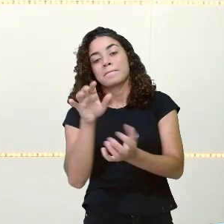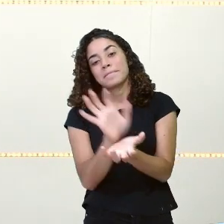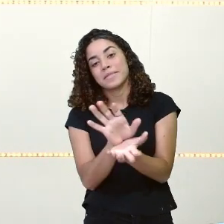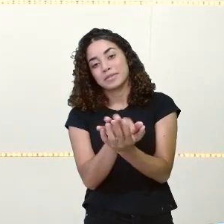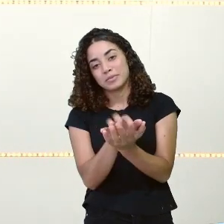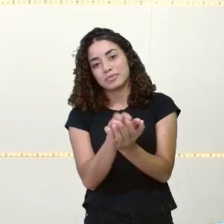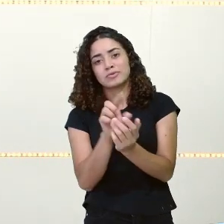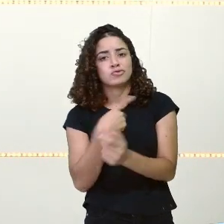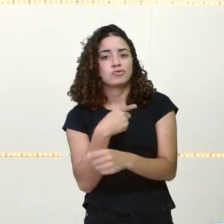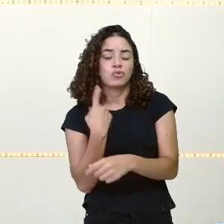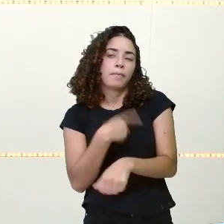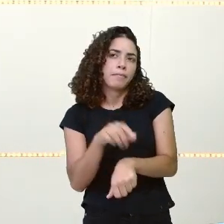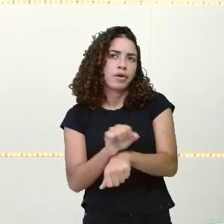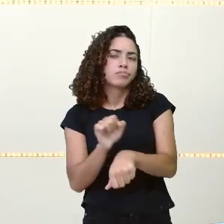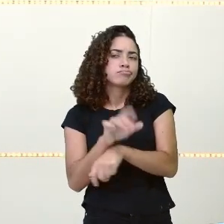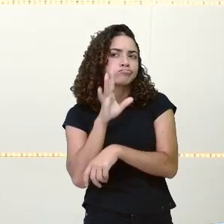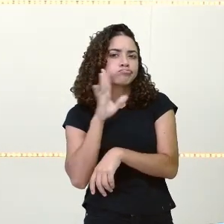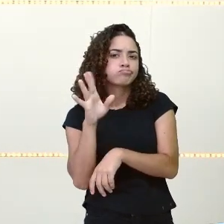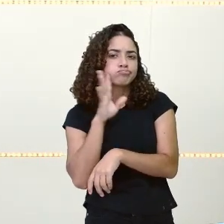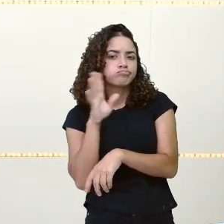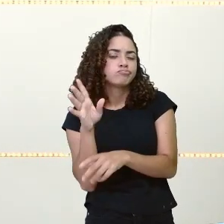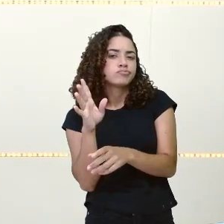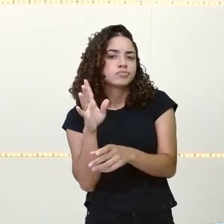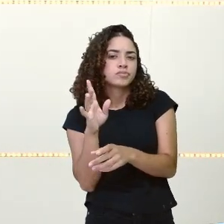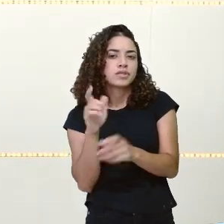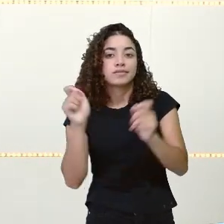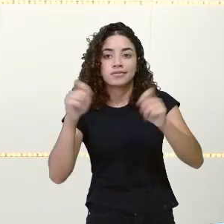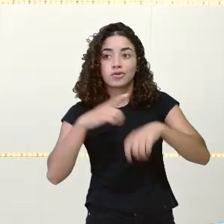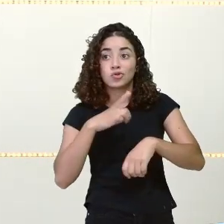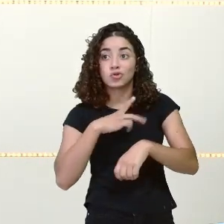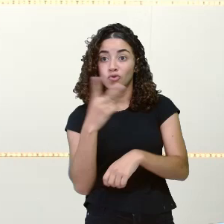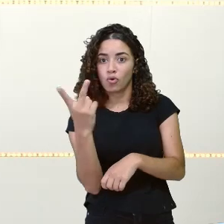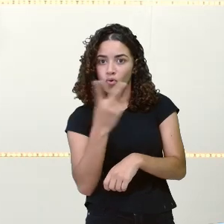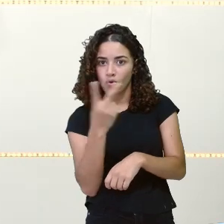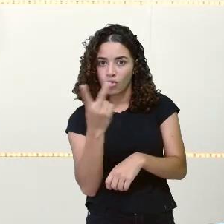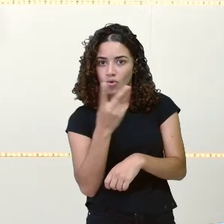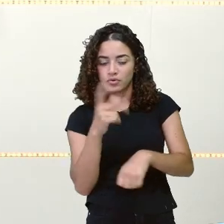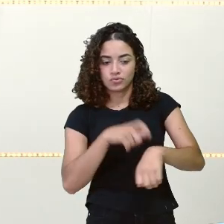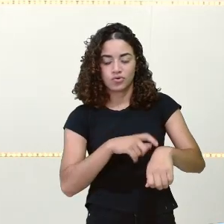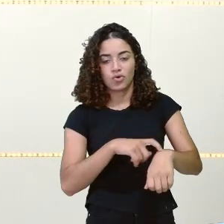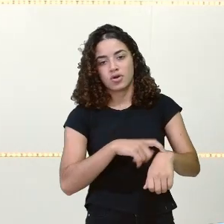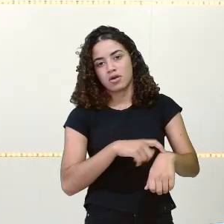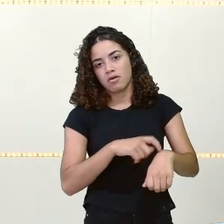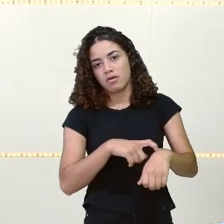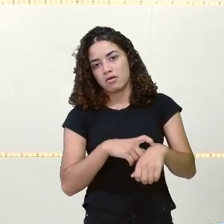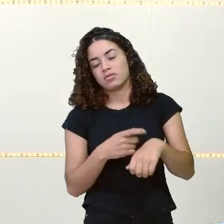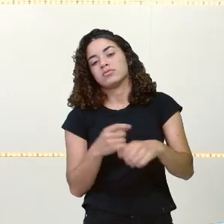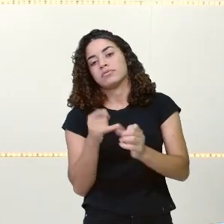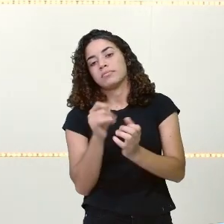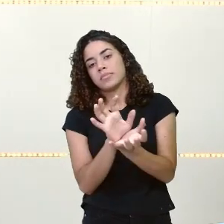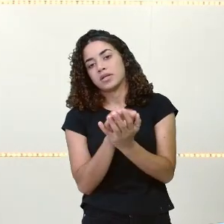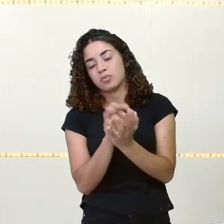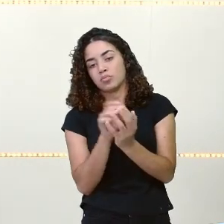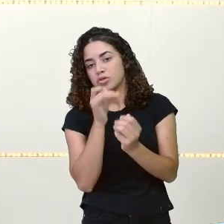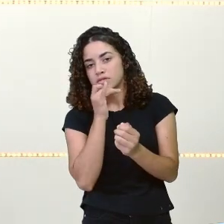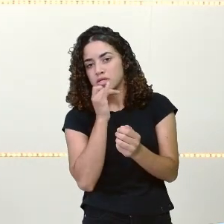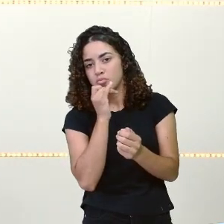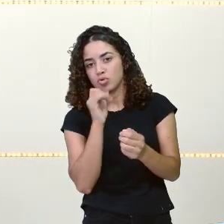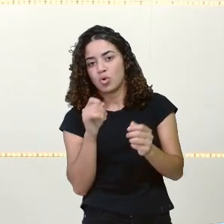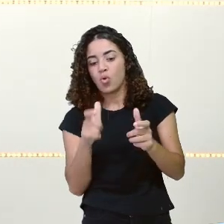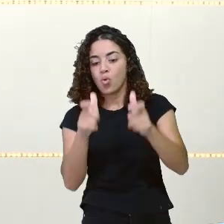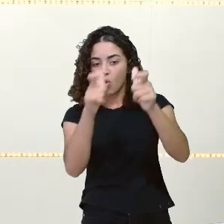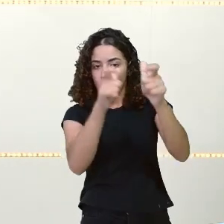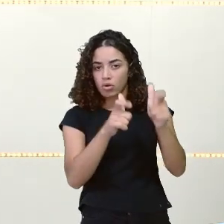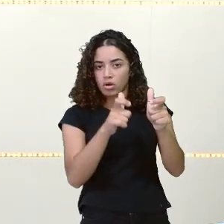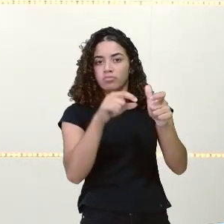for parar para analisar, a gente tem 2 fusos horários em Pernambuco. Porque quem mora em Fernando de Noronha tem um fuso horário